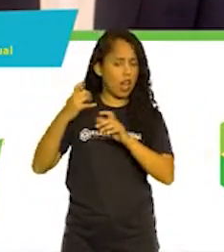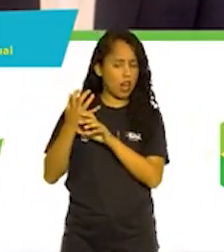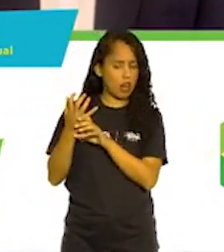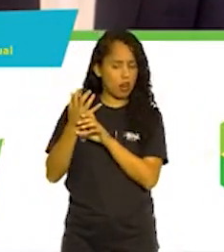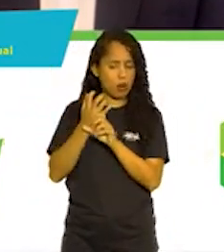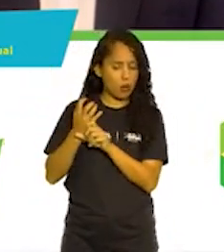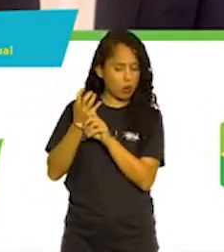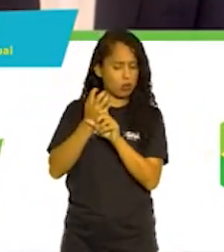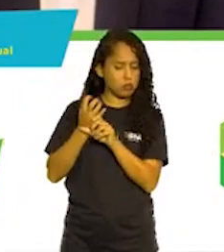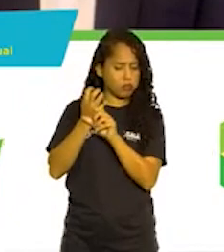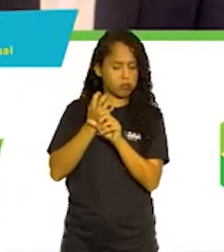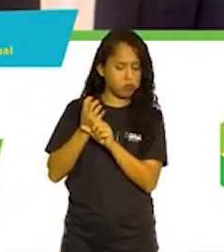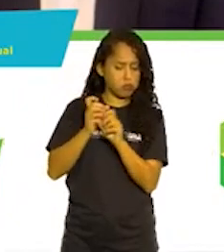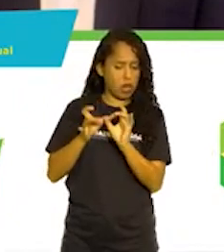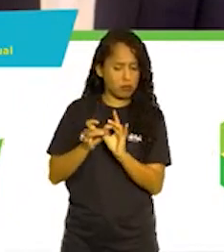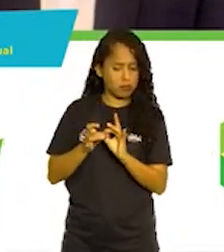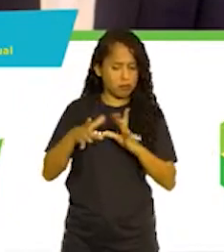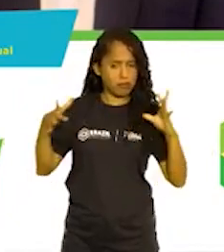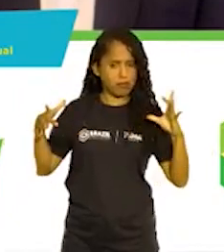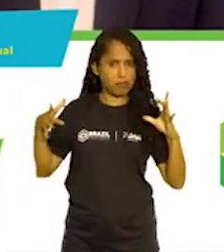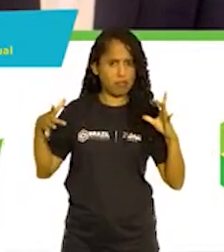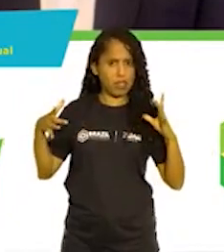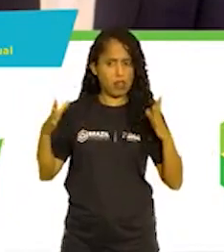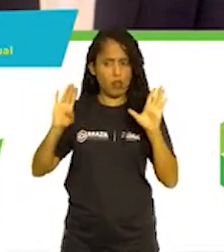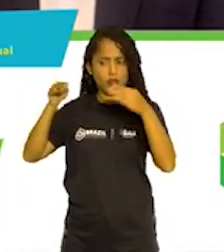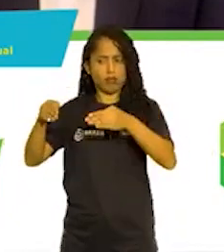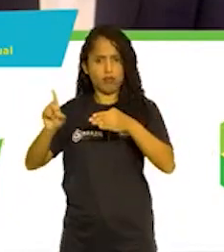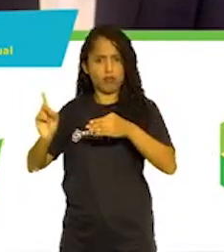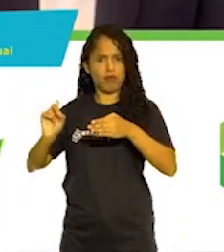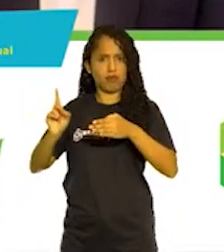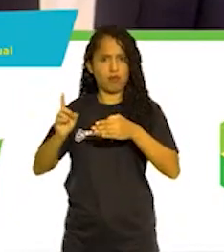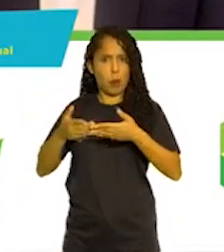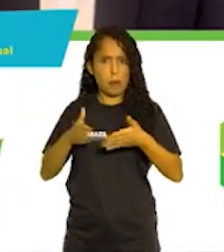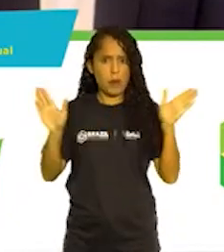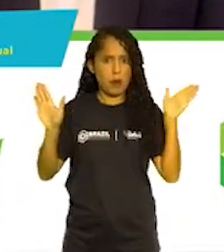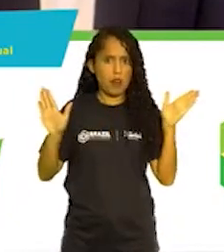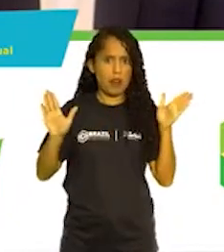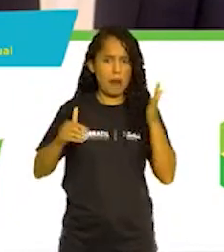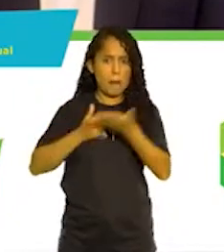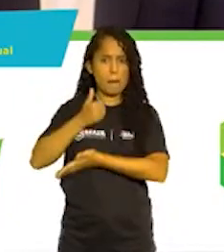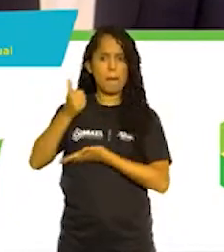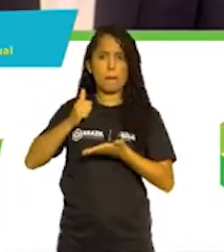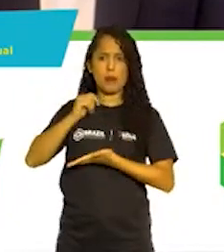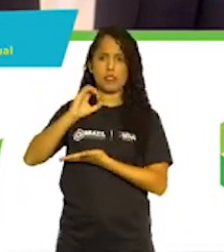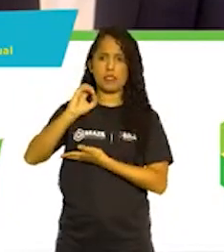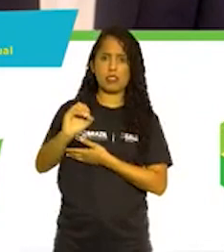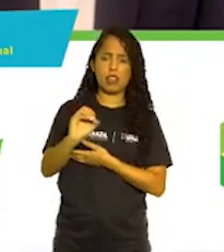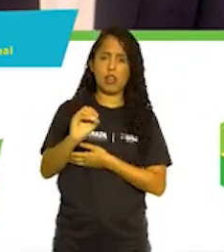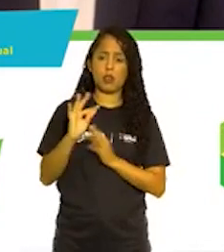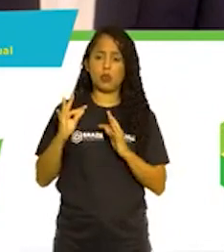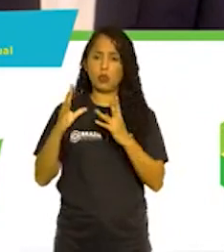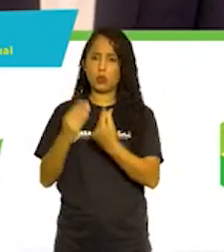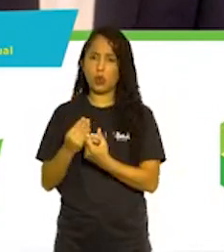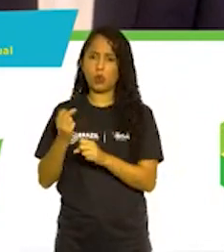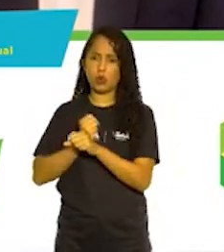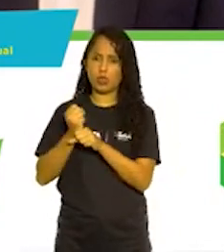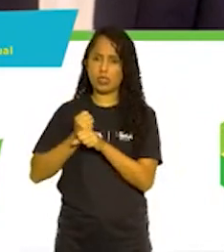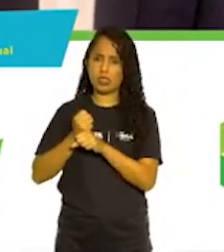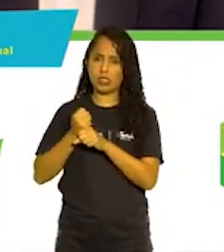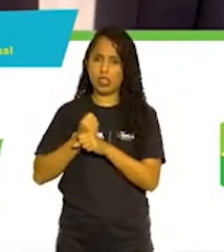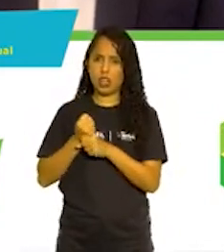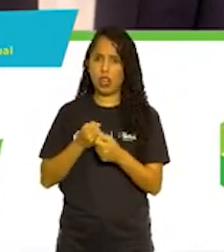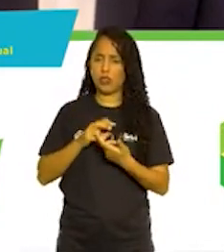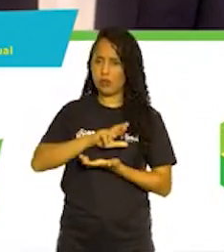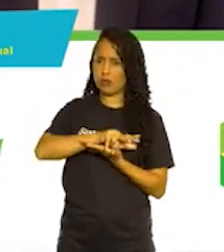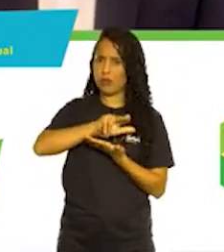desintexado, desvinculado, descentralizado, de base zero, em que todos os anos, grandes economistas defenderam isso, acho que